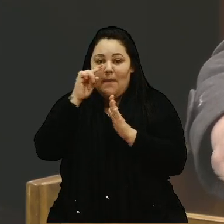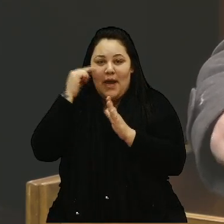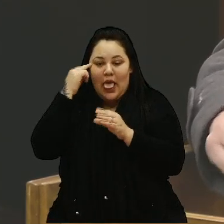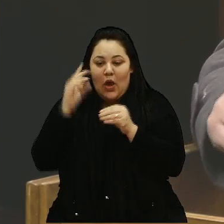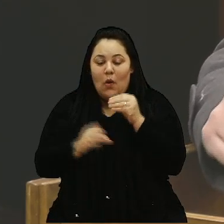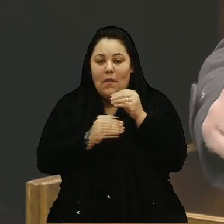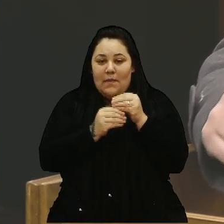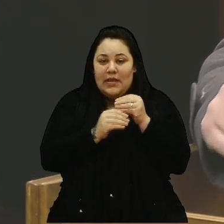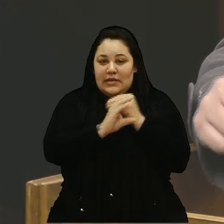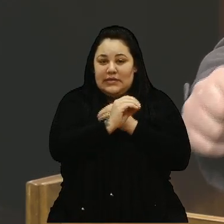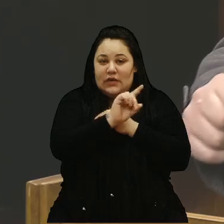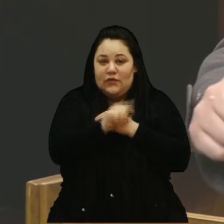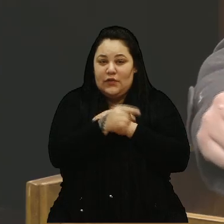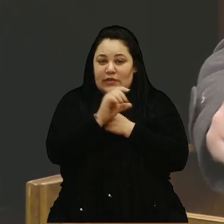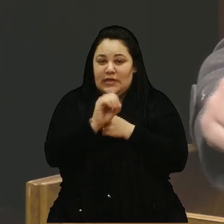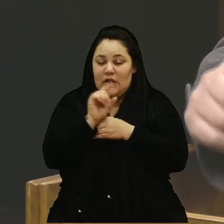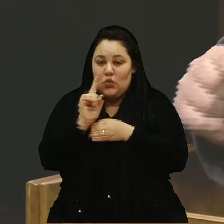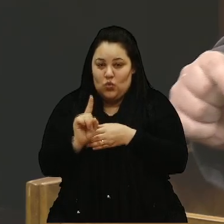de